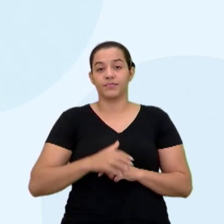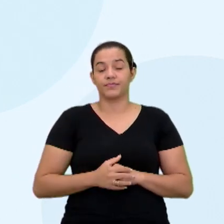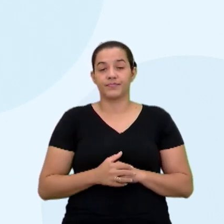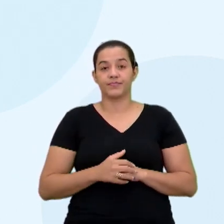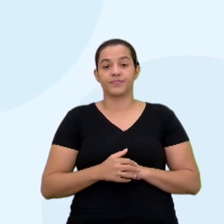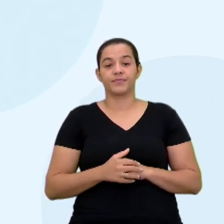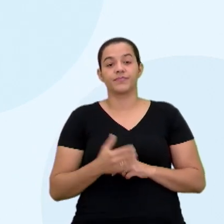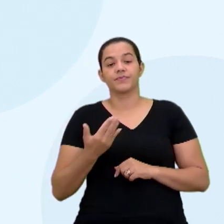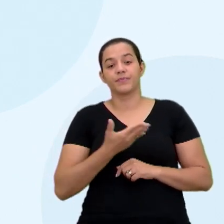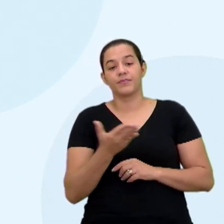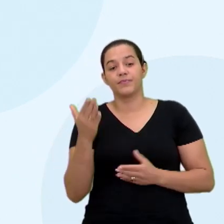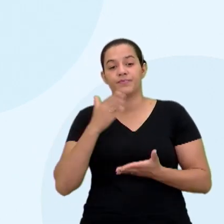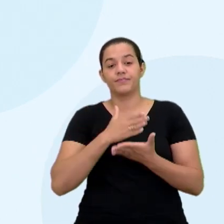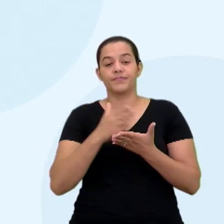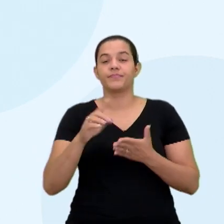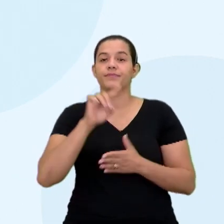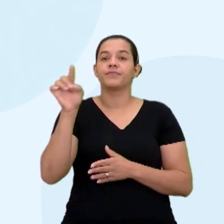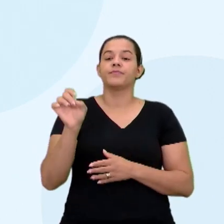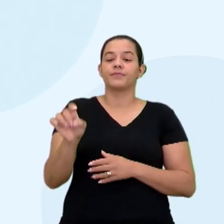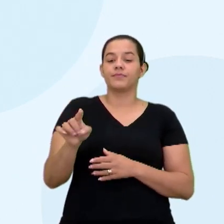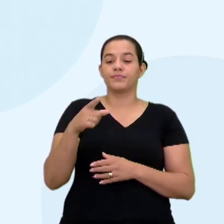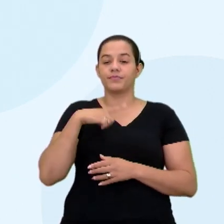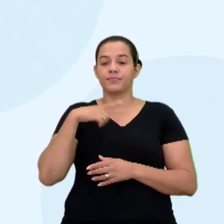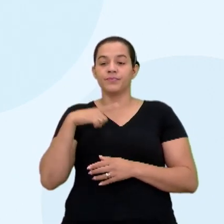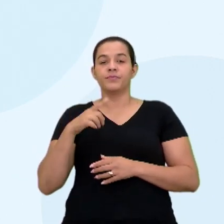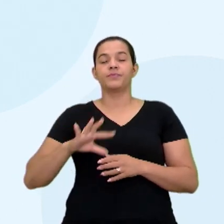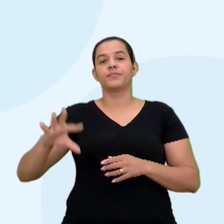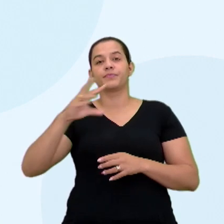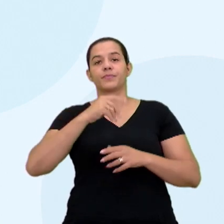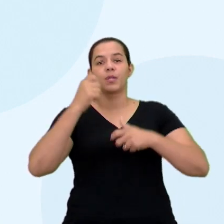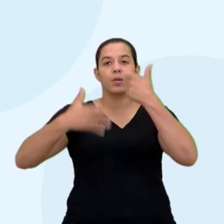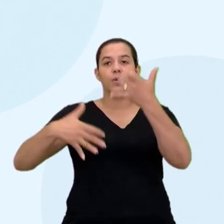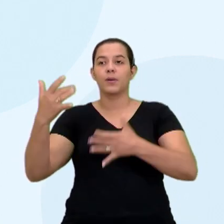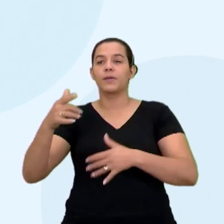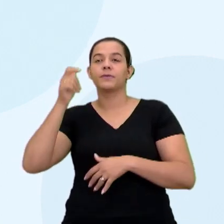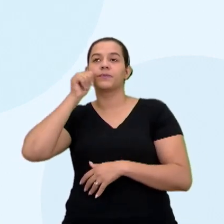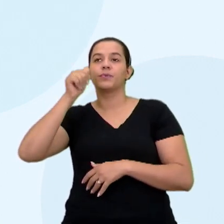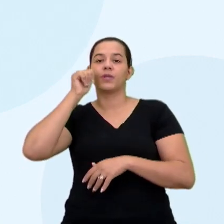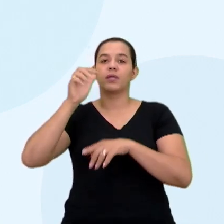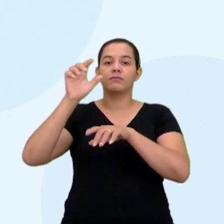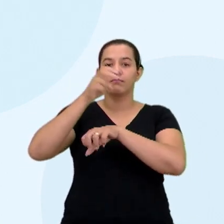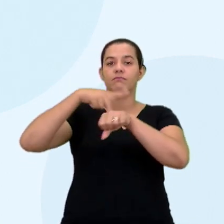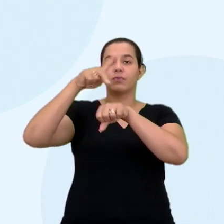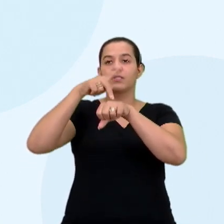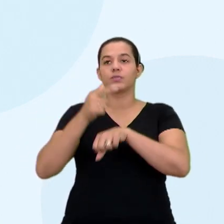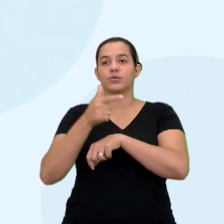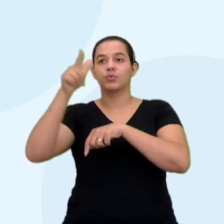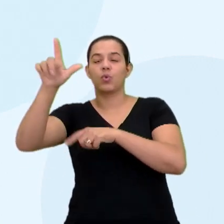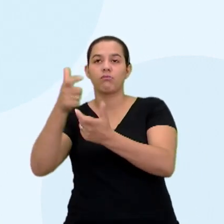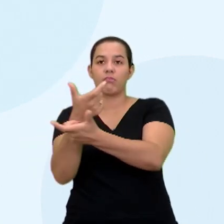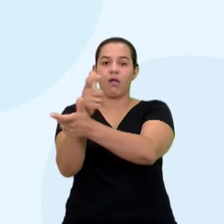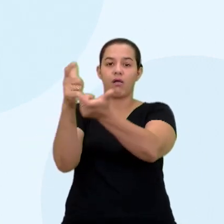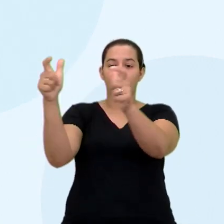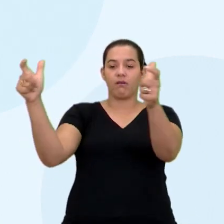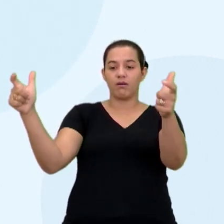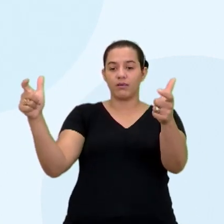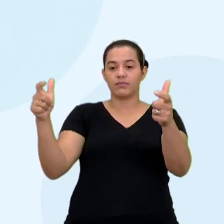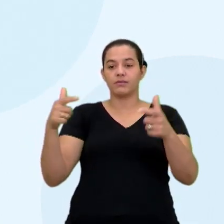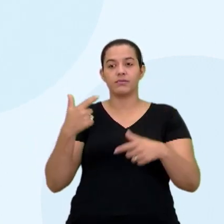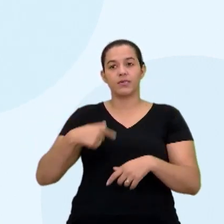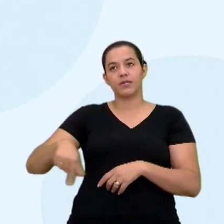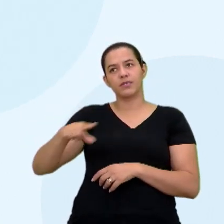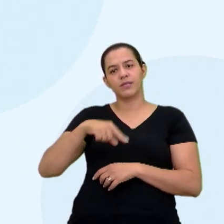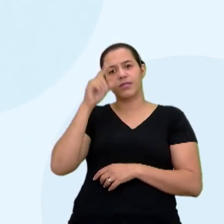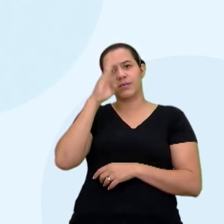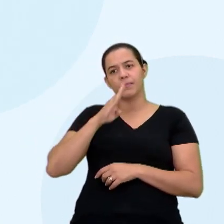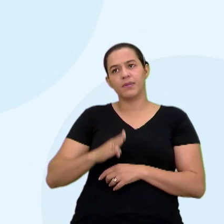essa questão começa a se colocar conforme esse futebol de mulheres internacional começa a ganhar espaço. E aí a gente começa, e o Brasil,